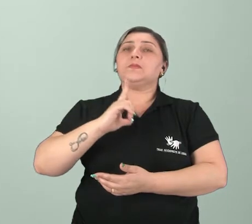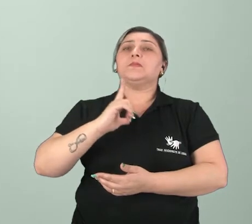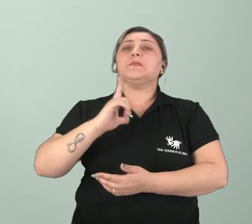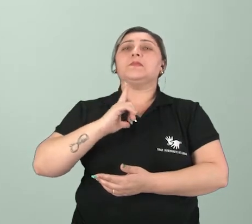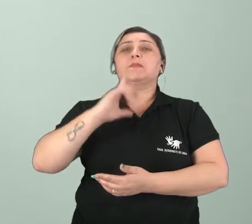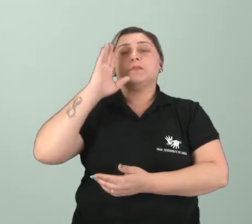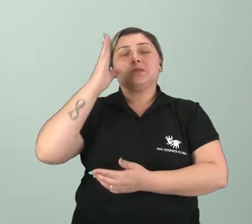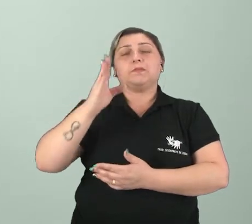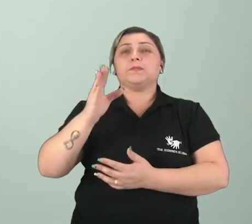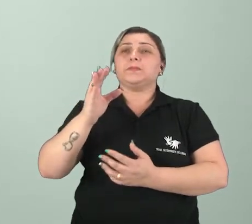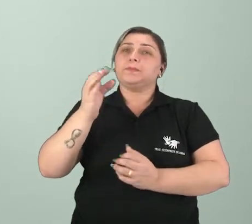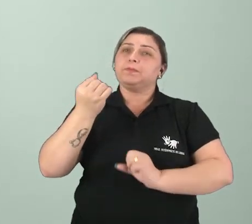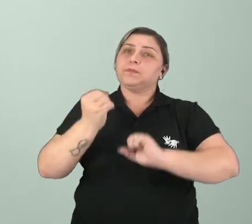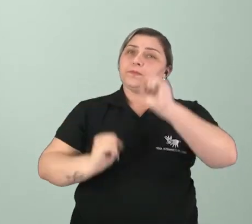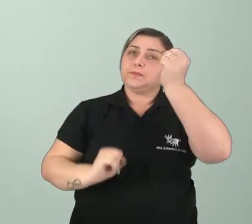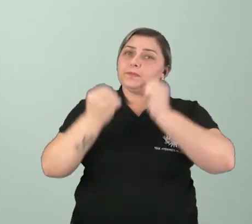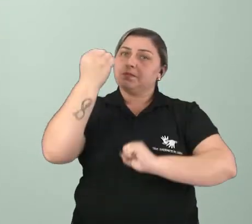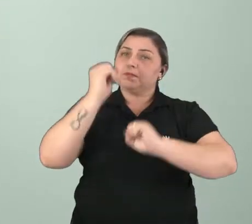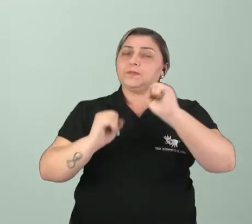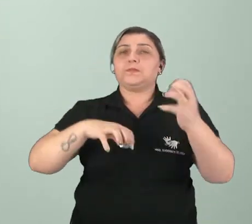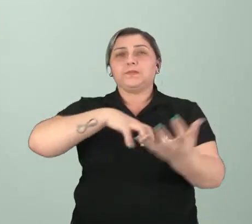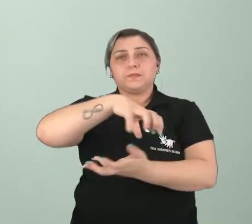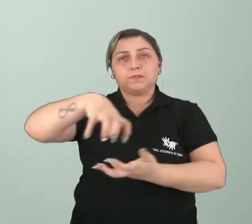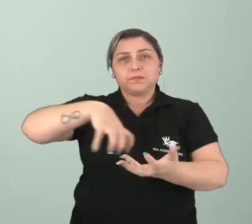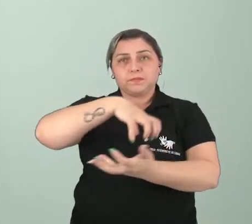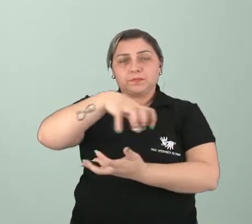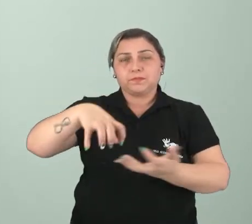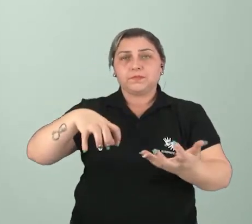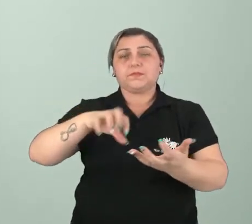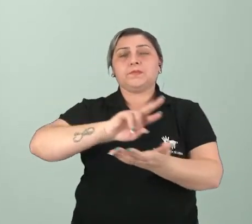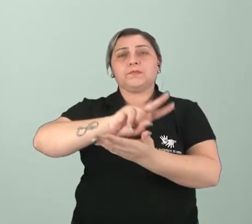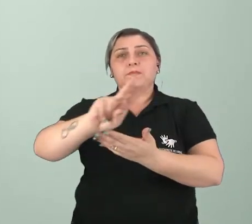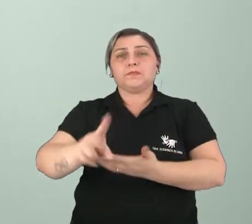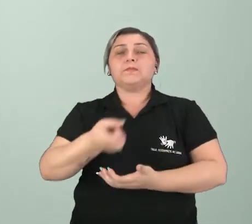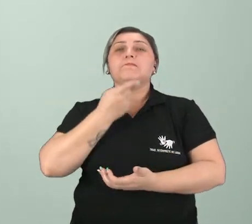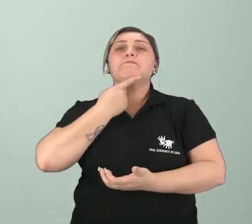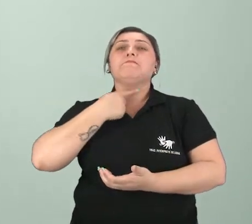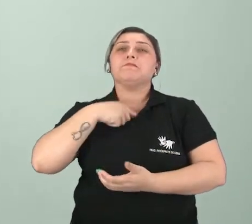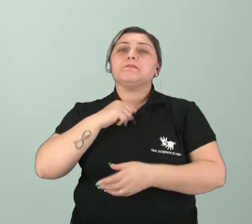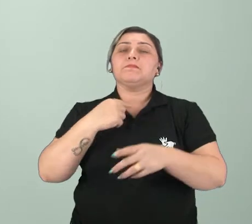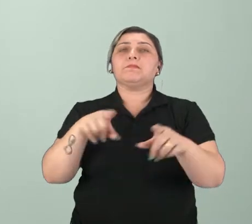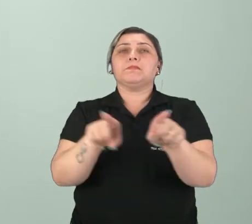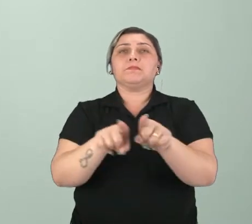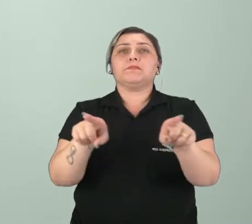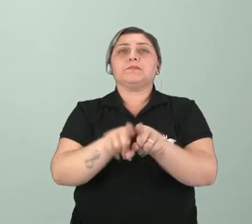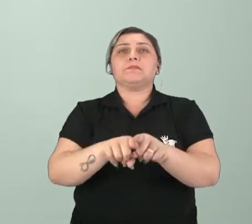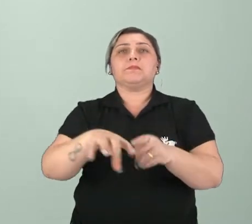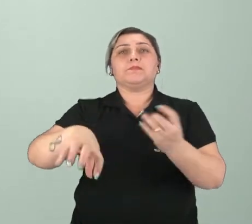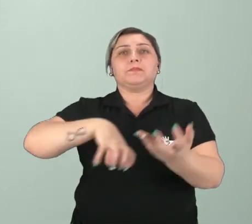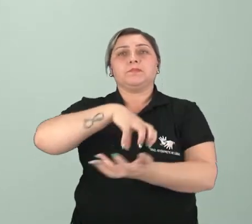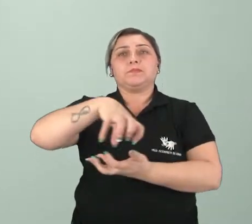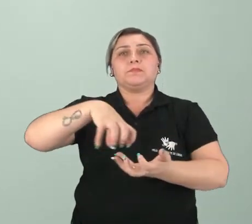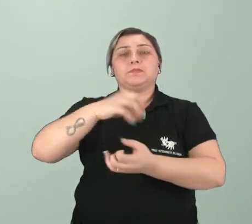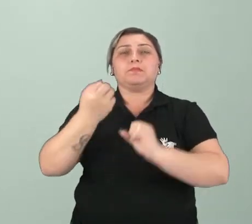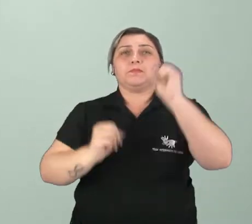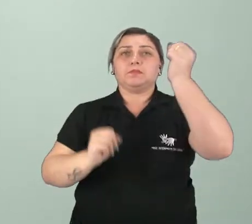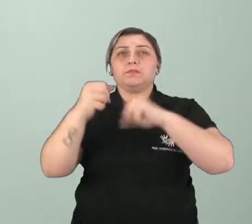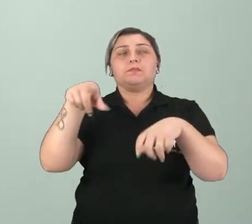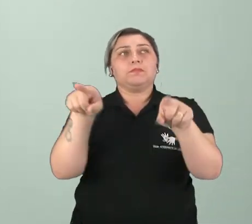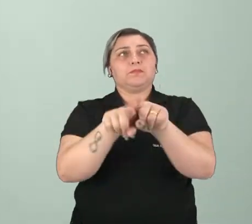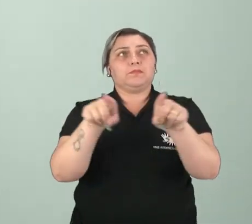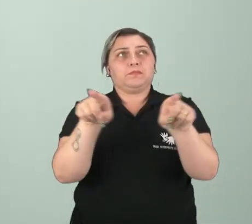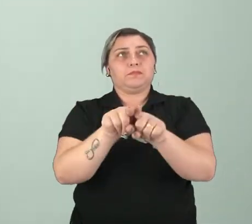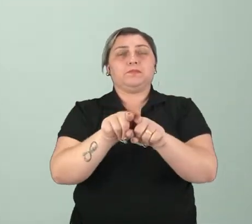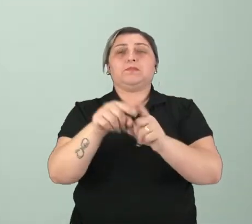mais diversos aspectos e dos mais diversos interesses, certo? A Revolução Industrial ela vai ser também